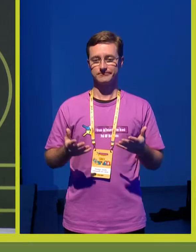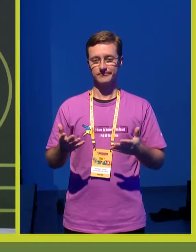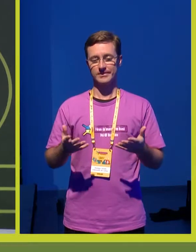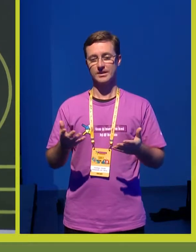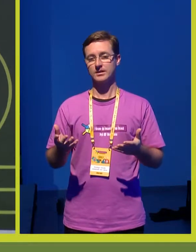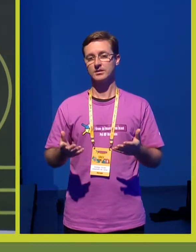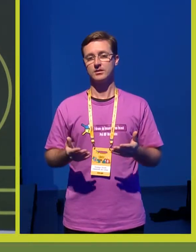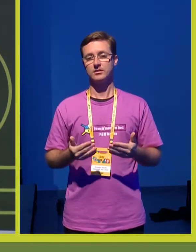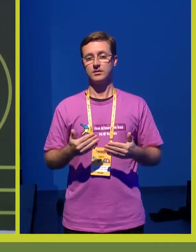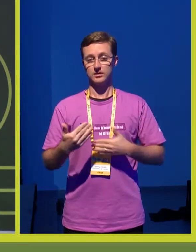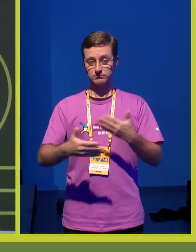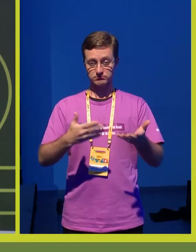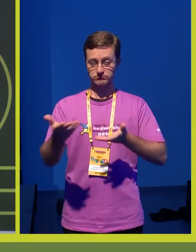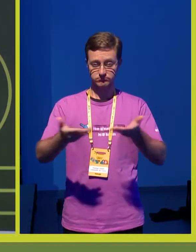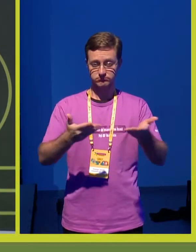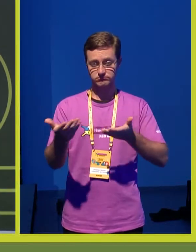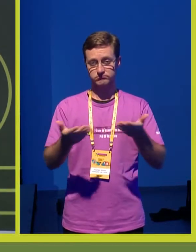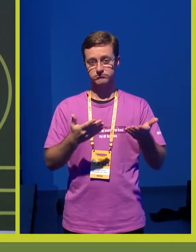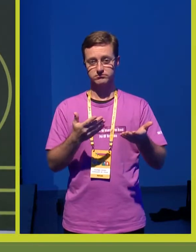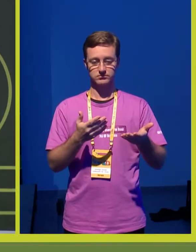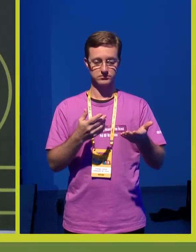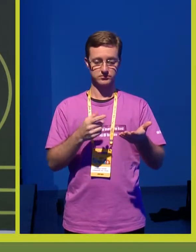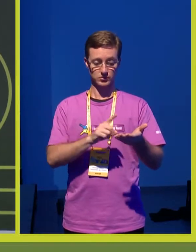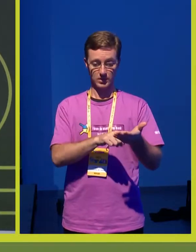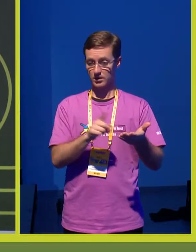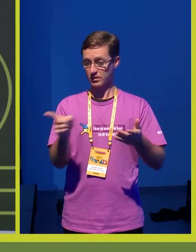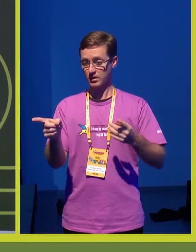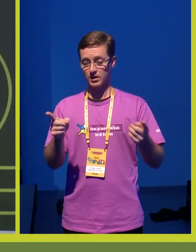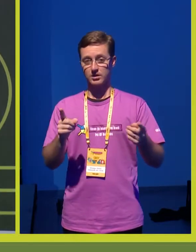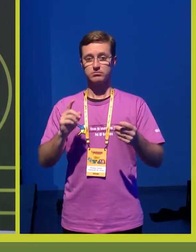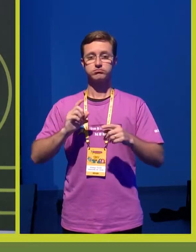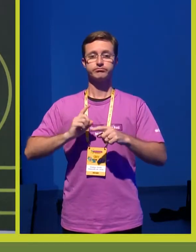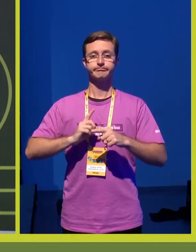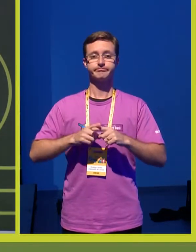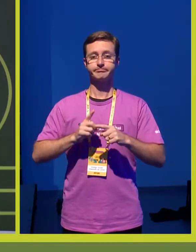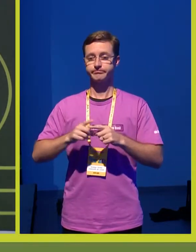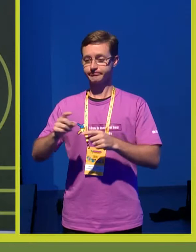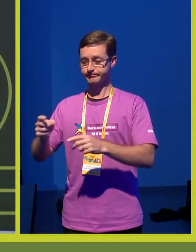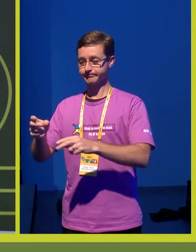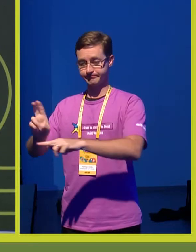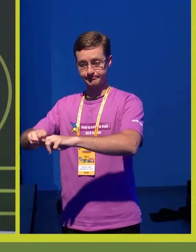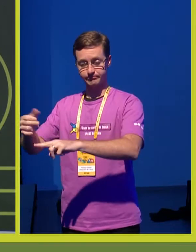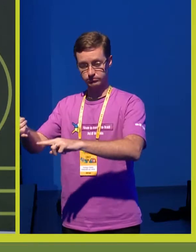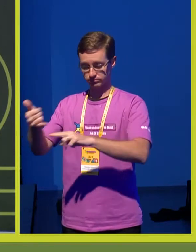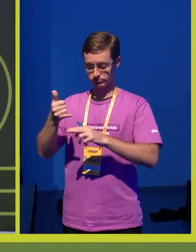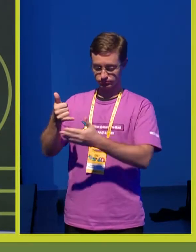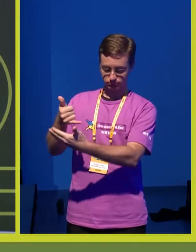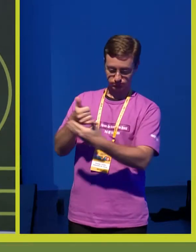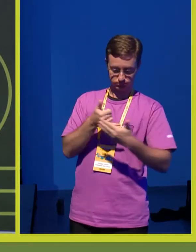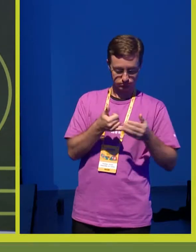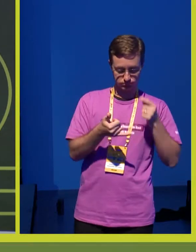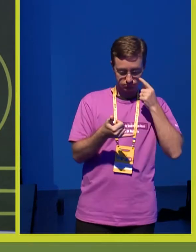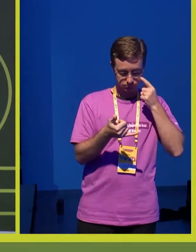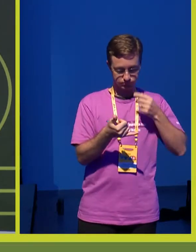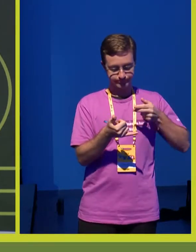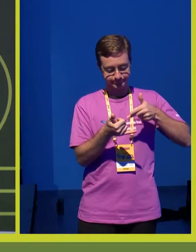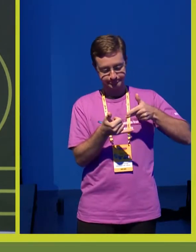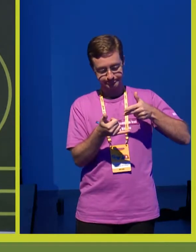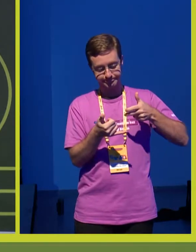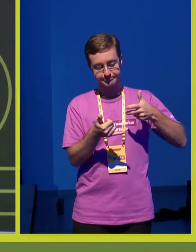efetivamente articulando as razões porque não foi possível simplesmente apreender o dispositivo e levar para para